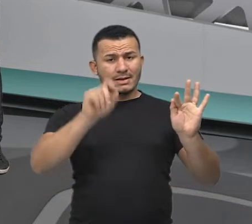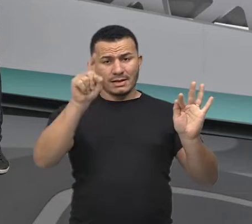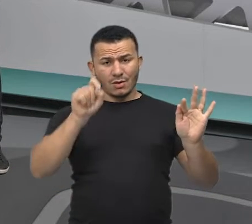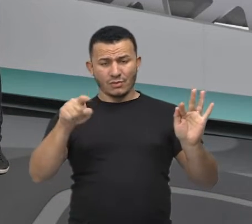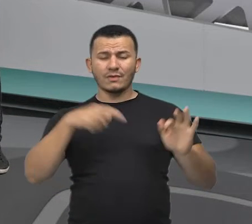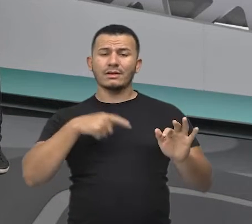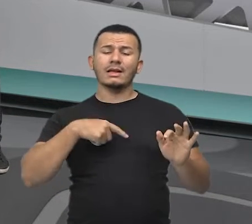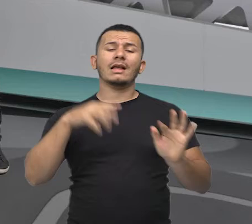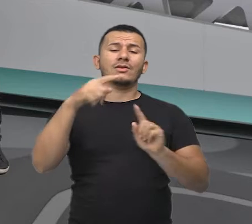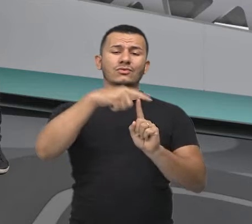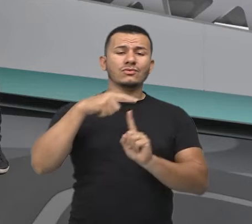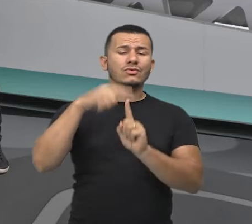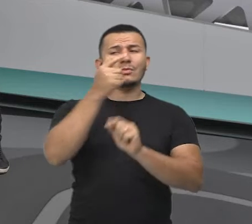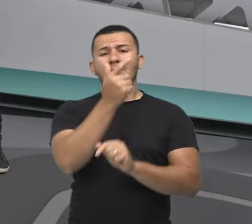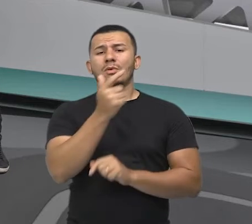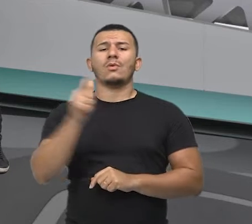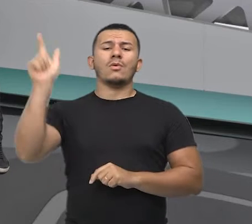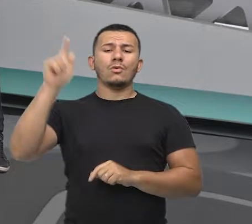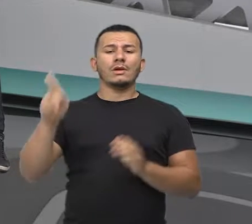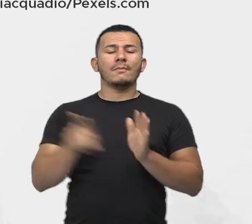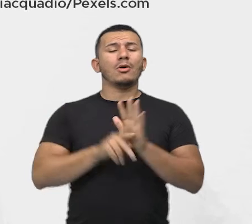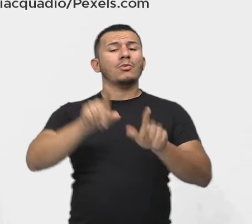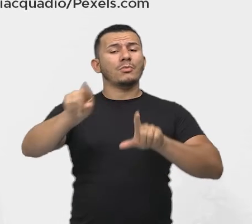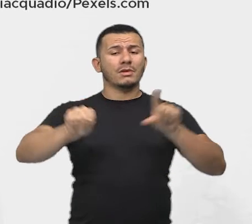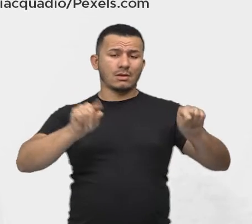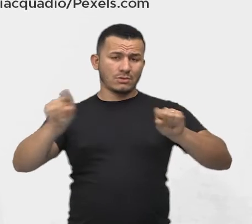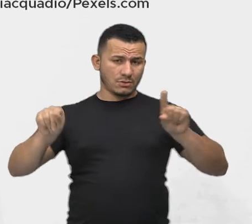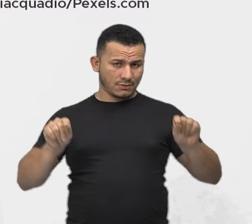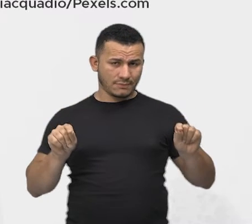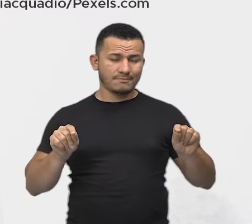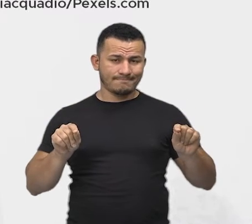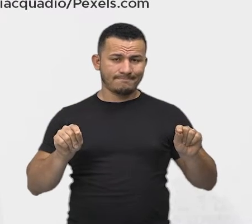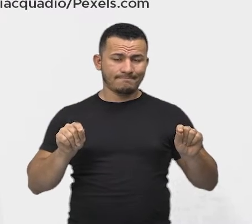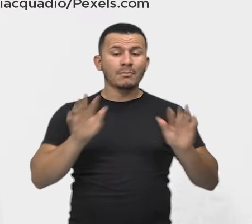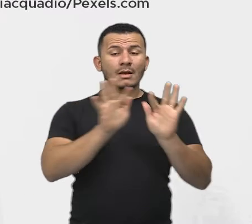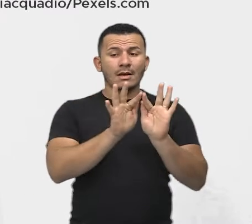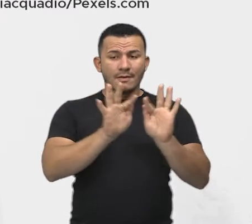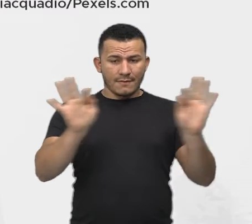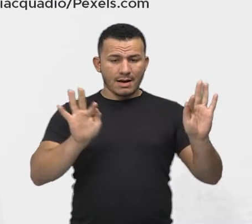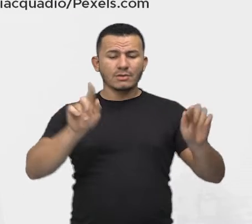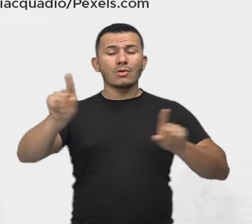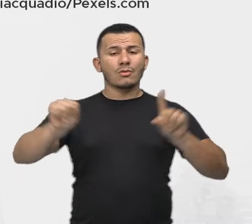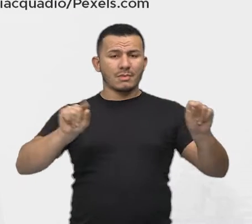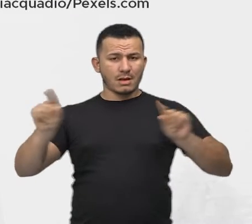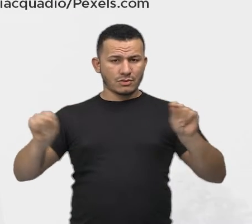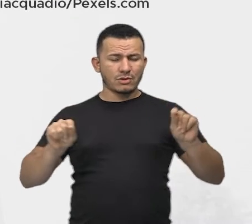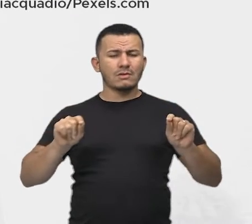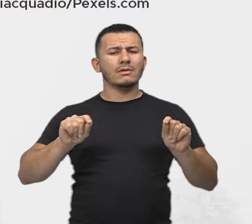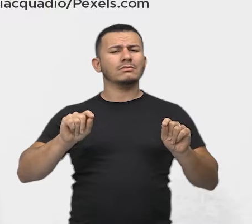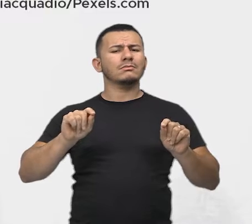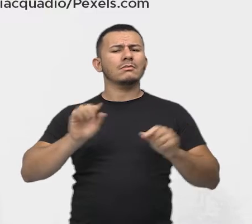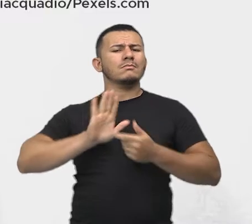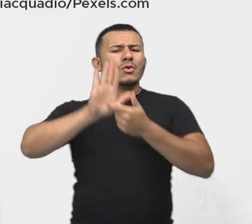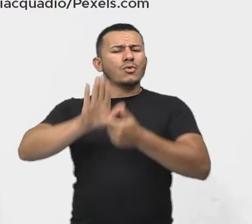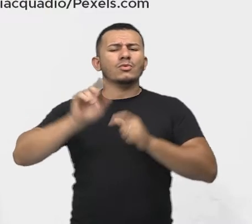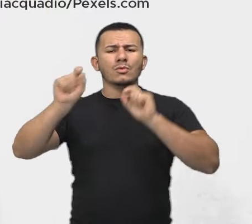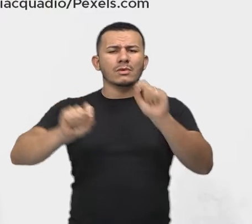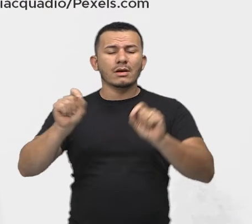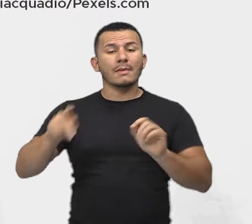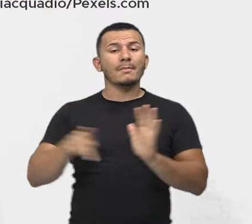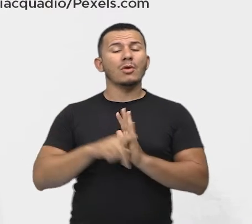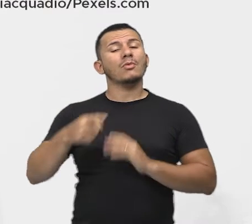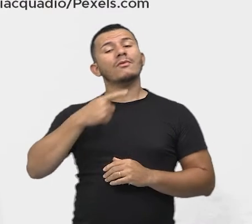nós temos outros tipos também, que são as optativas, certo? E as frases optativas expressam